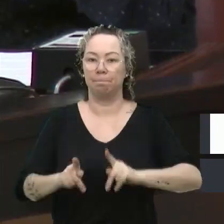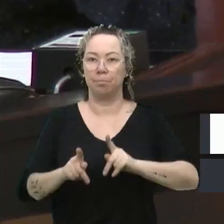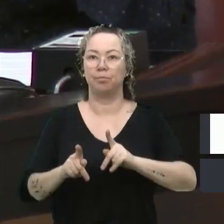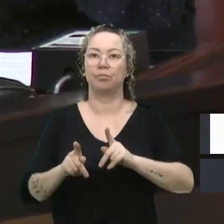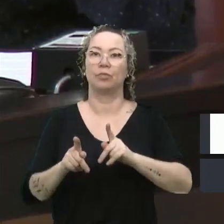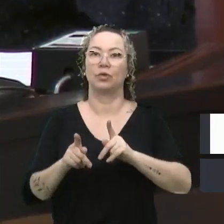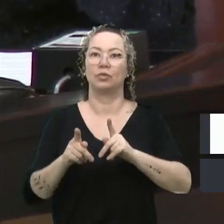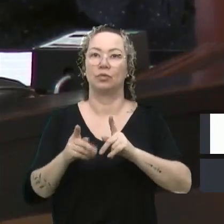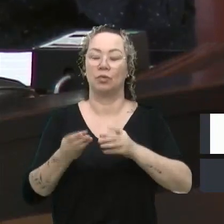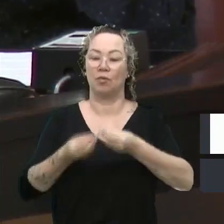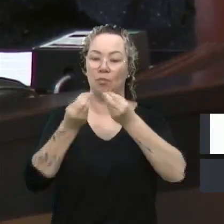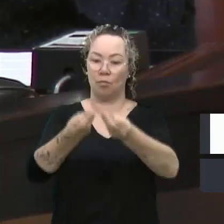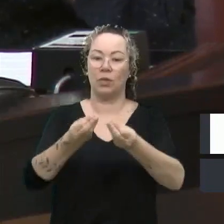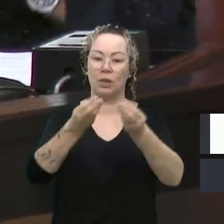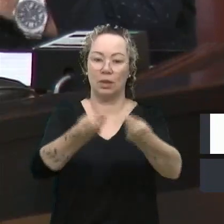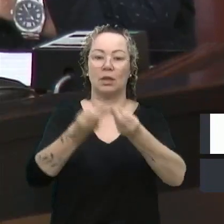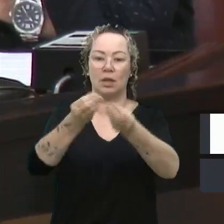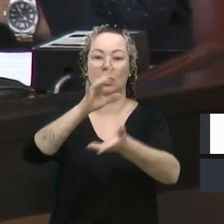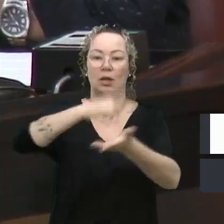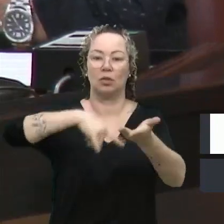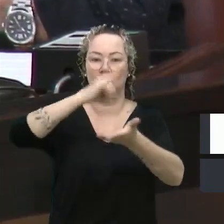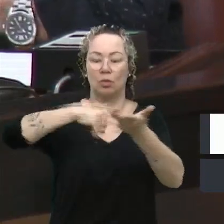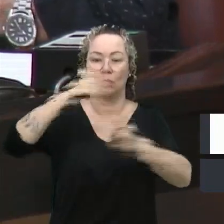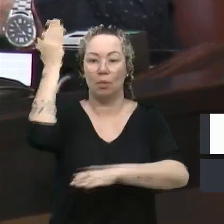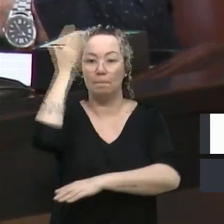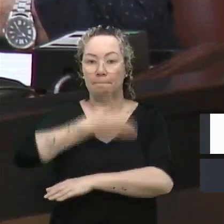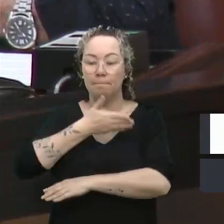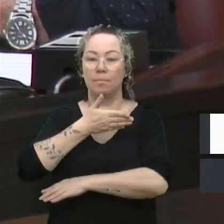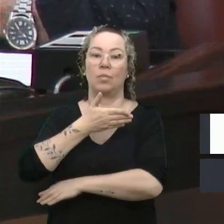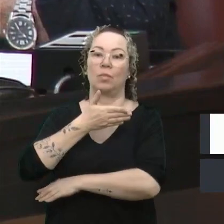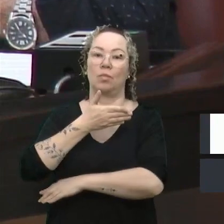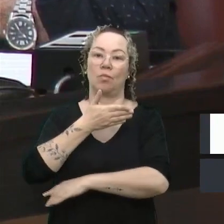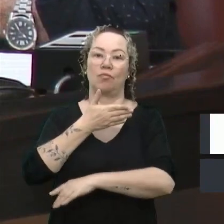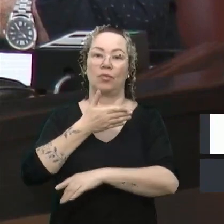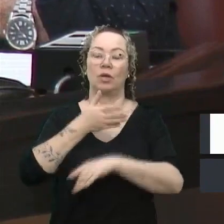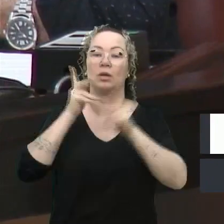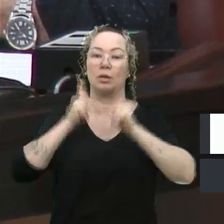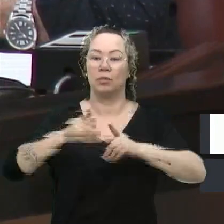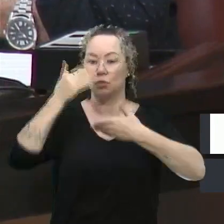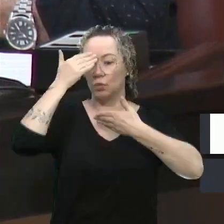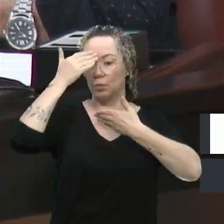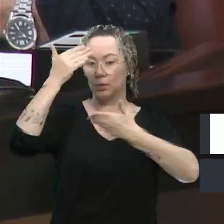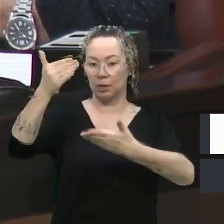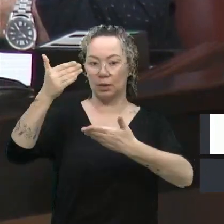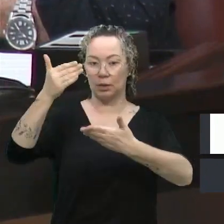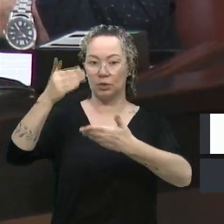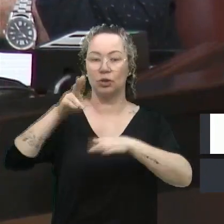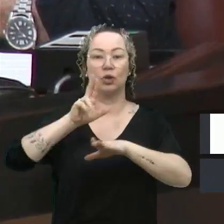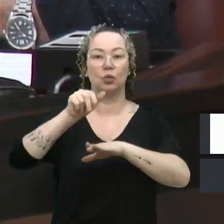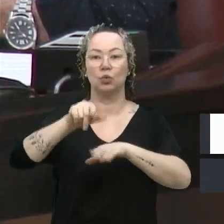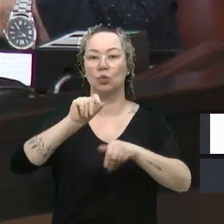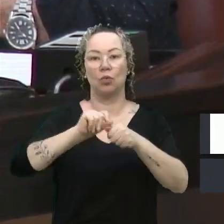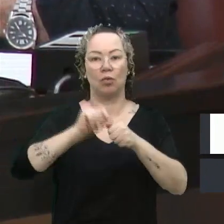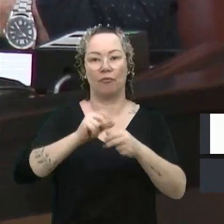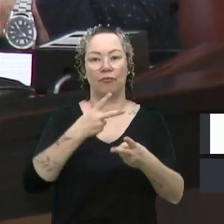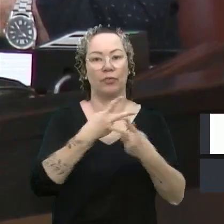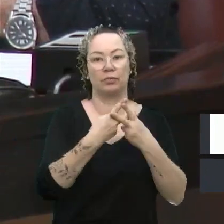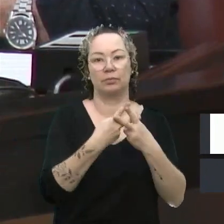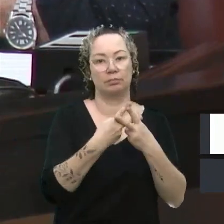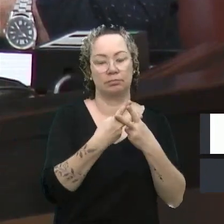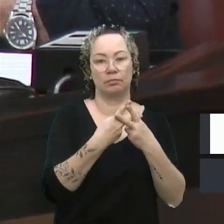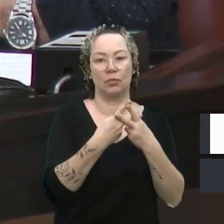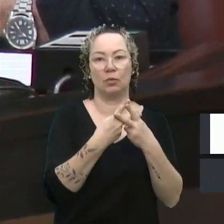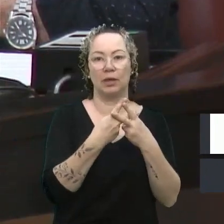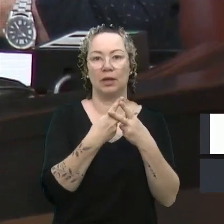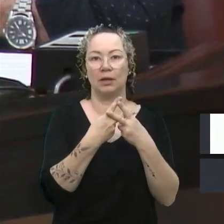fornecer documentos que comprovem que o fato de o homenageado não ter sido condenado nas hipóteses previstas nos